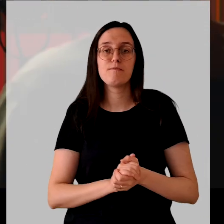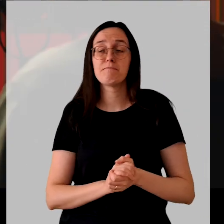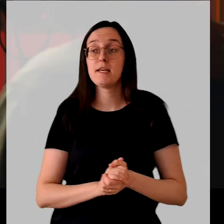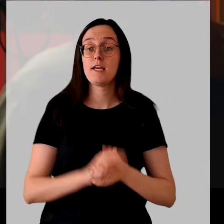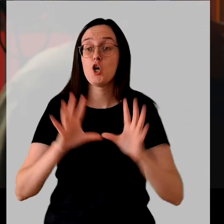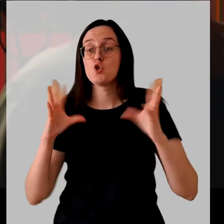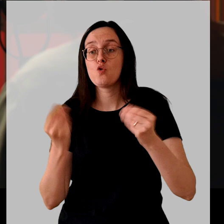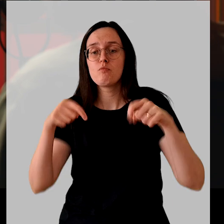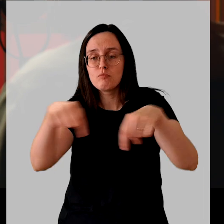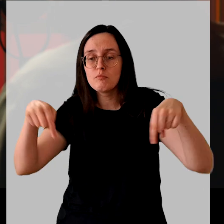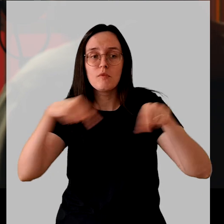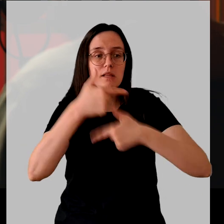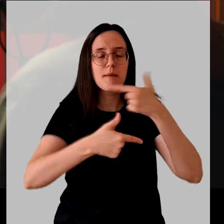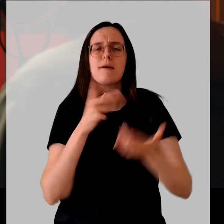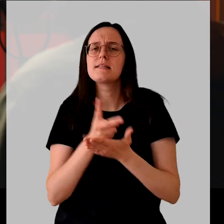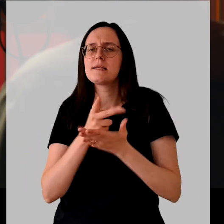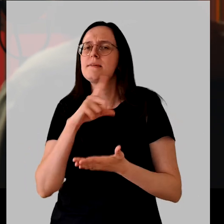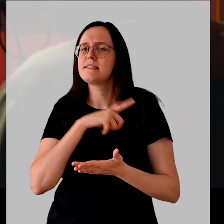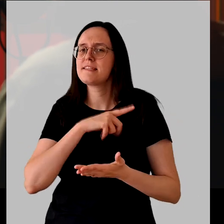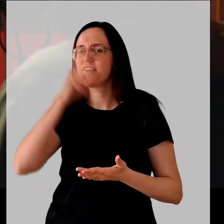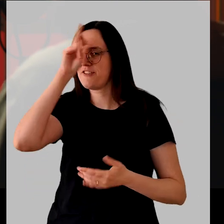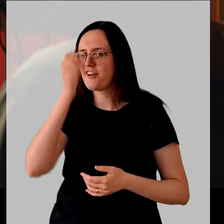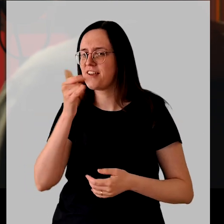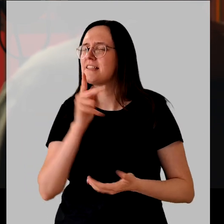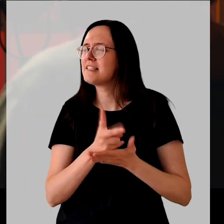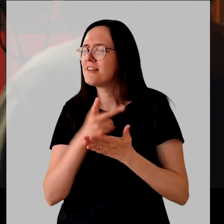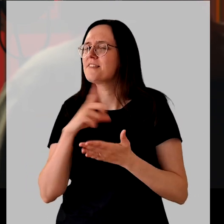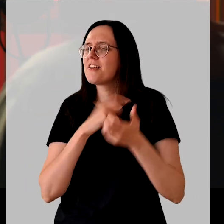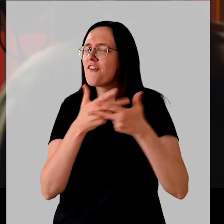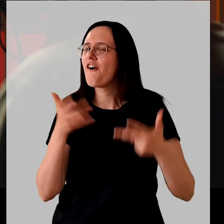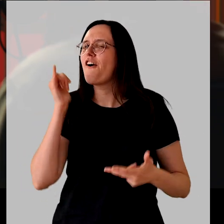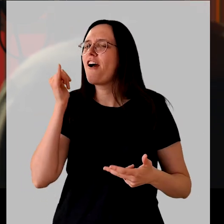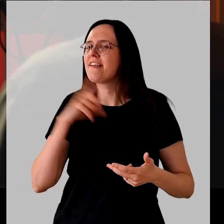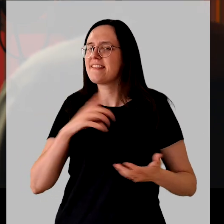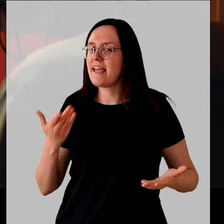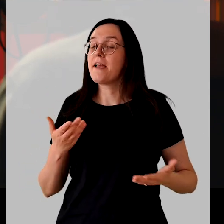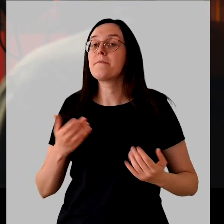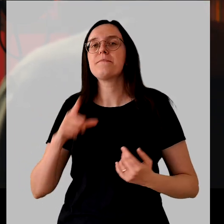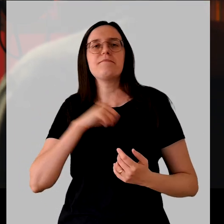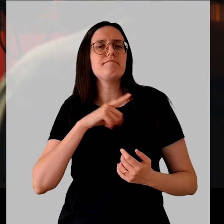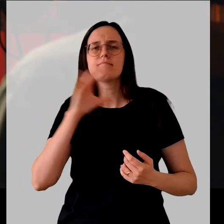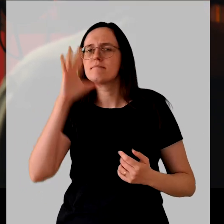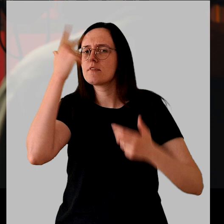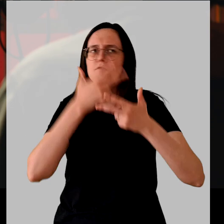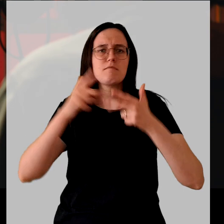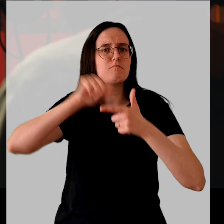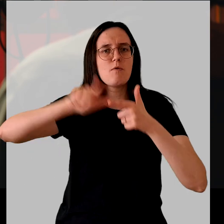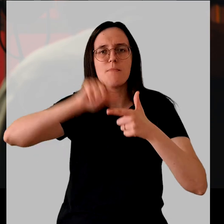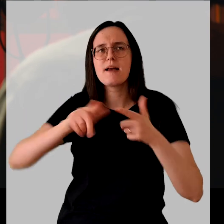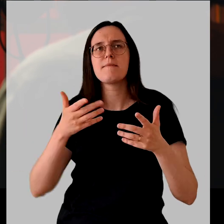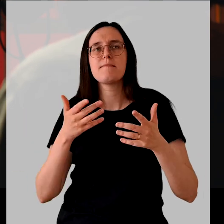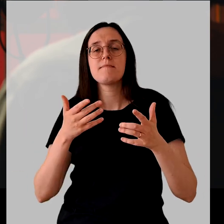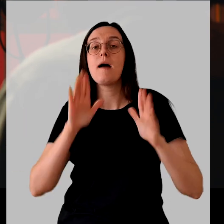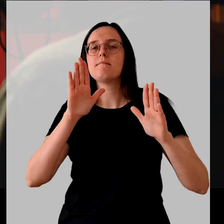E com todos esses sets de trabalho sempre gera alguma história, né? Sempre tem alguma coisa para contar. E teve algum